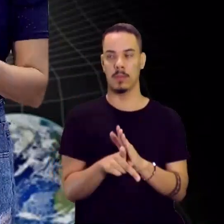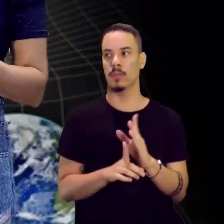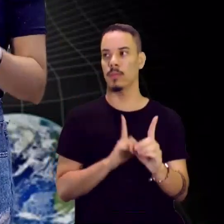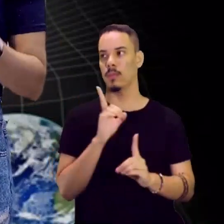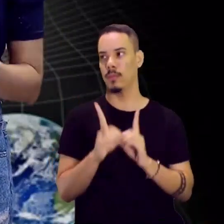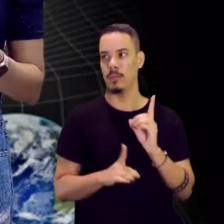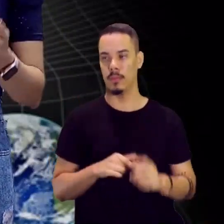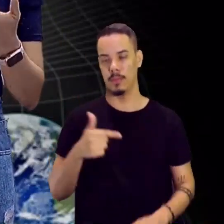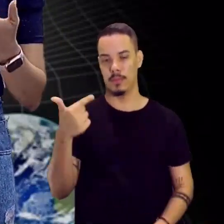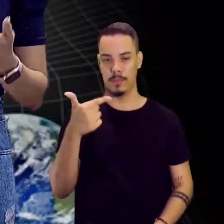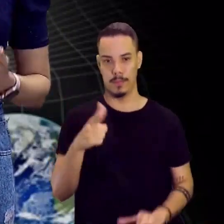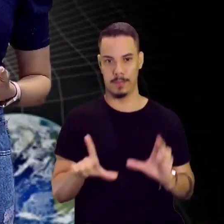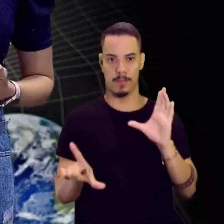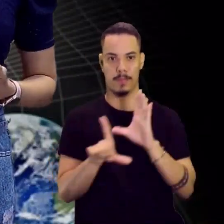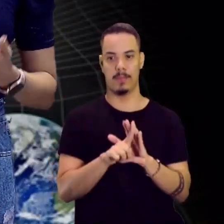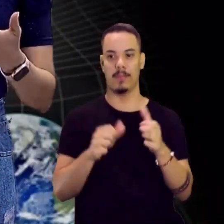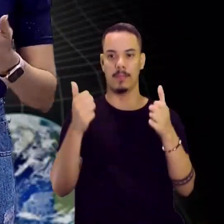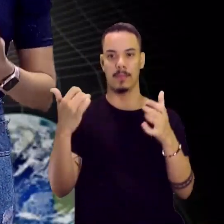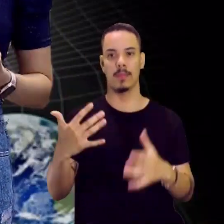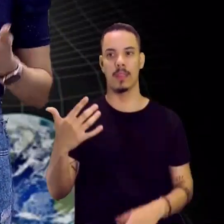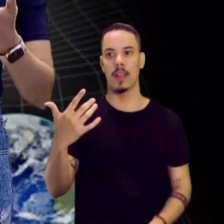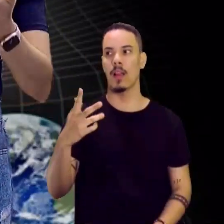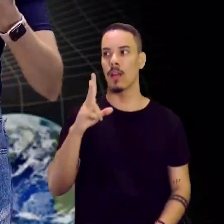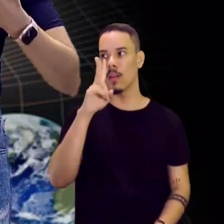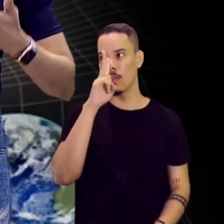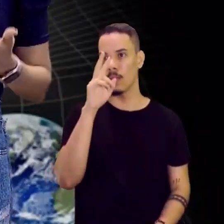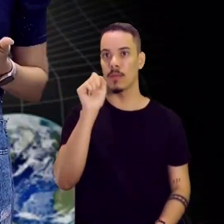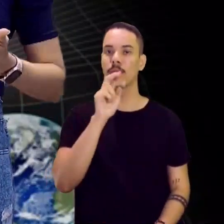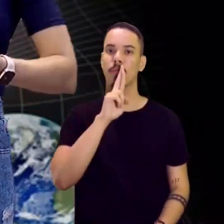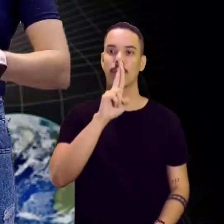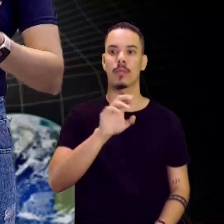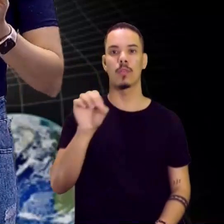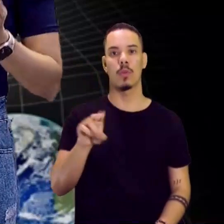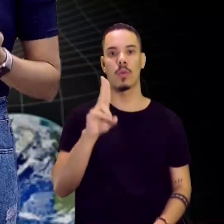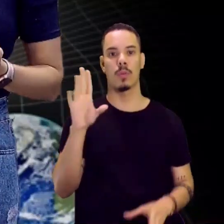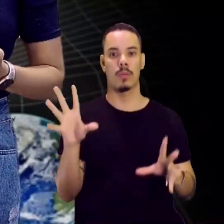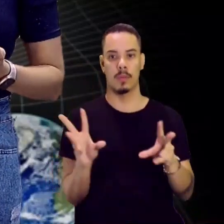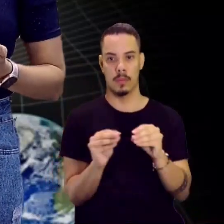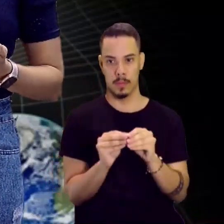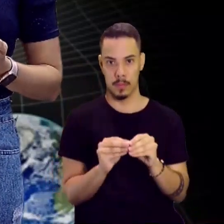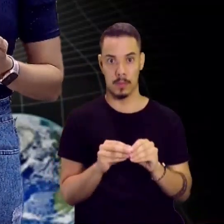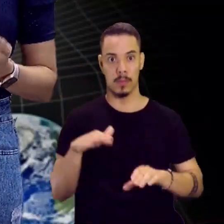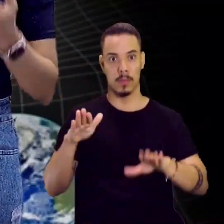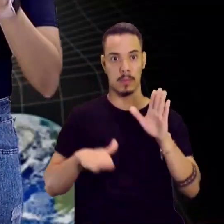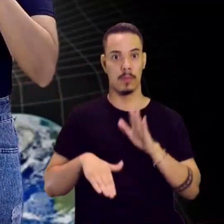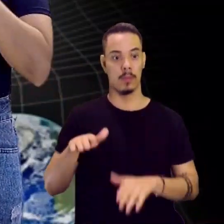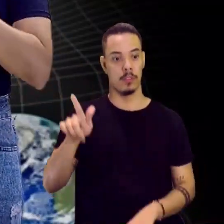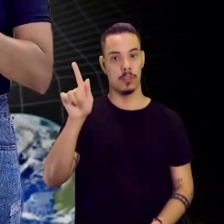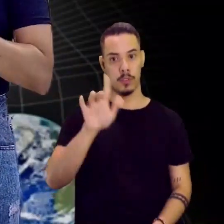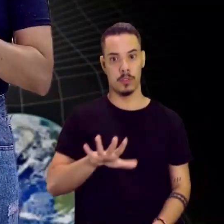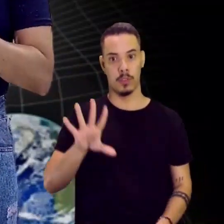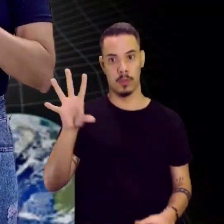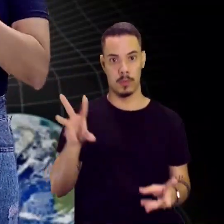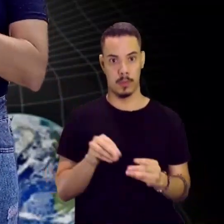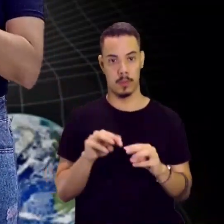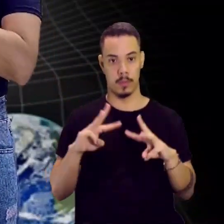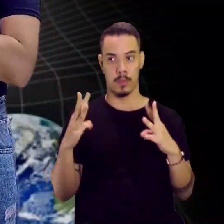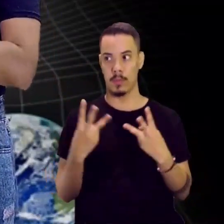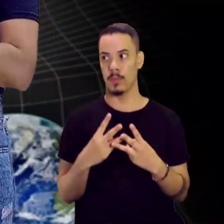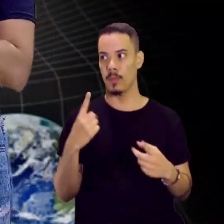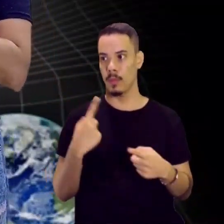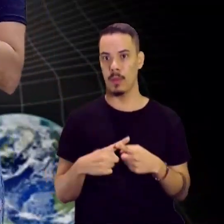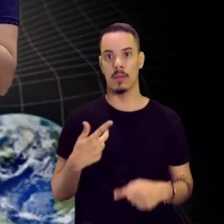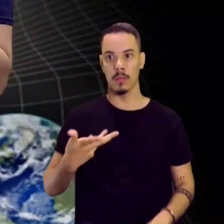na segunda lei, que fala que a força resultante ou a força média, dependendo da força, no geral, é massa